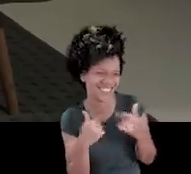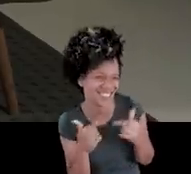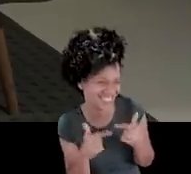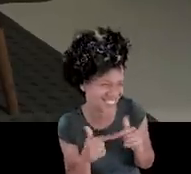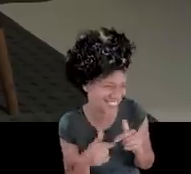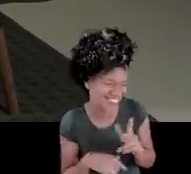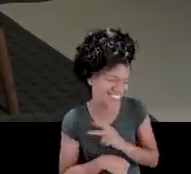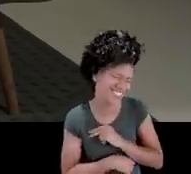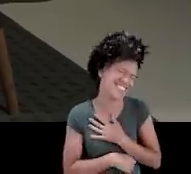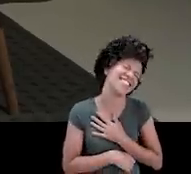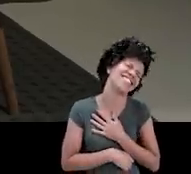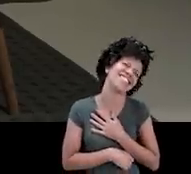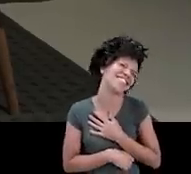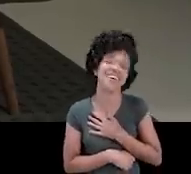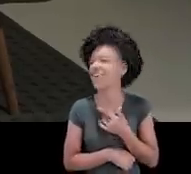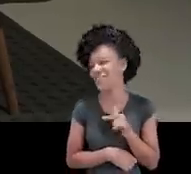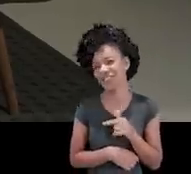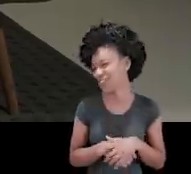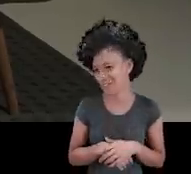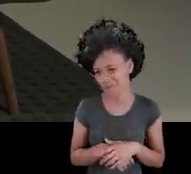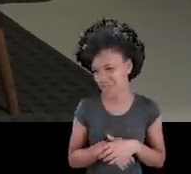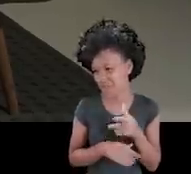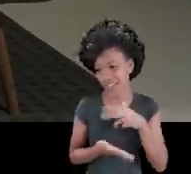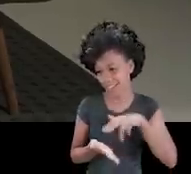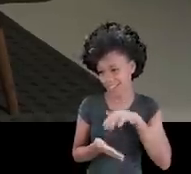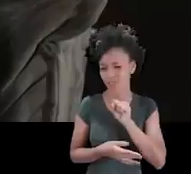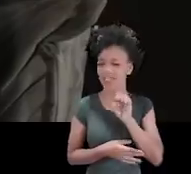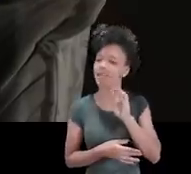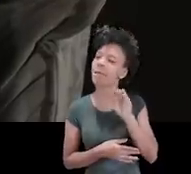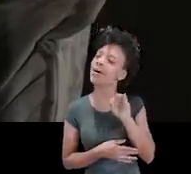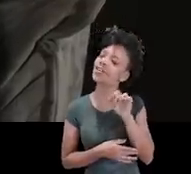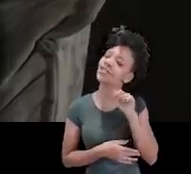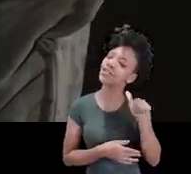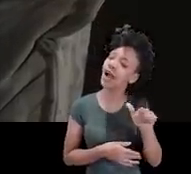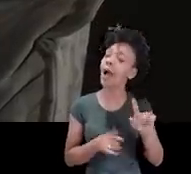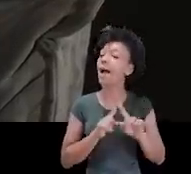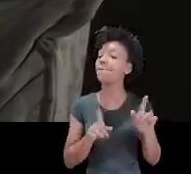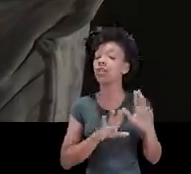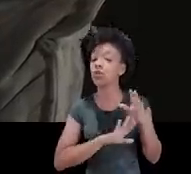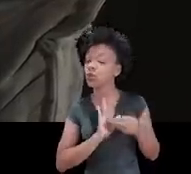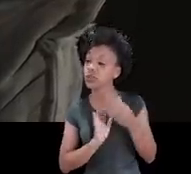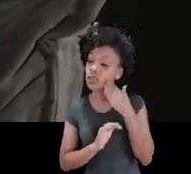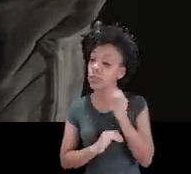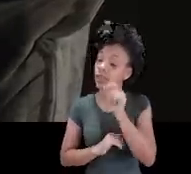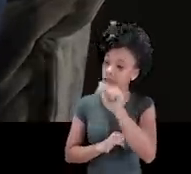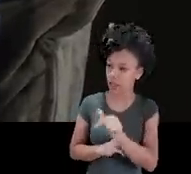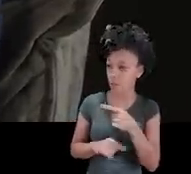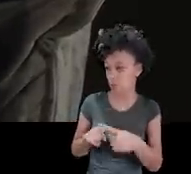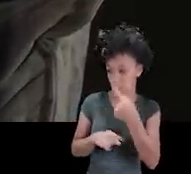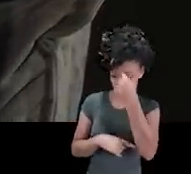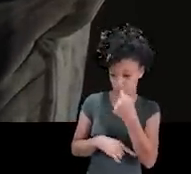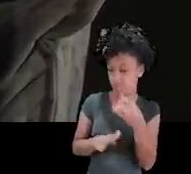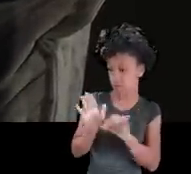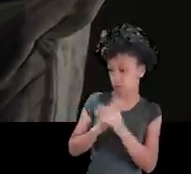careca. Ainda não tem? Não tem a dancinha do Sebastião. Mas todo mundo sabe quem é você, por causa da sua personalidade. Só que o que